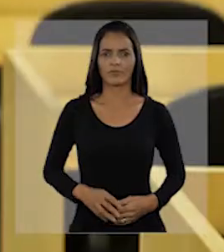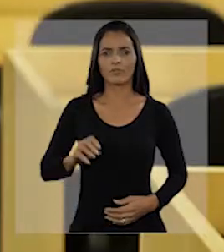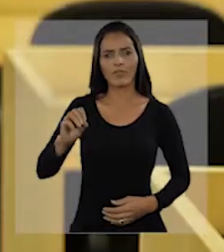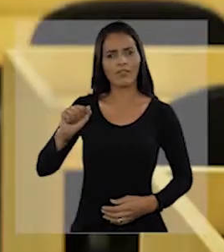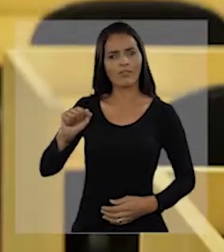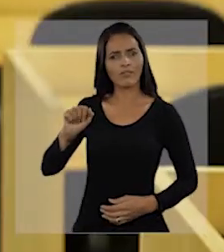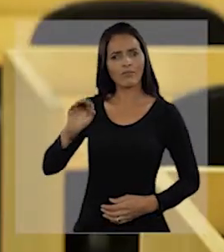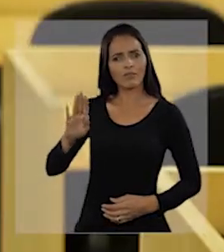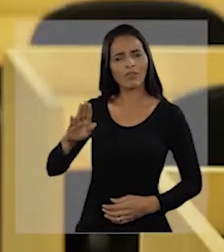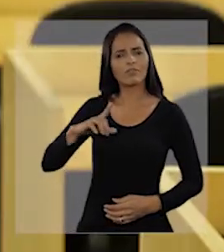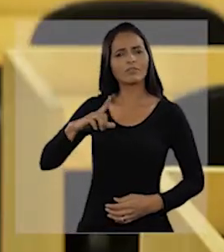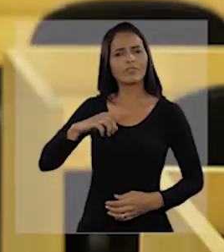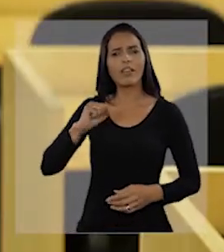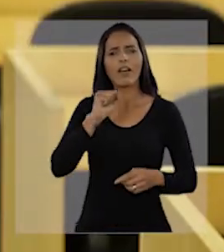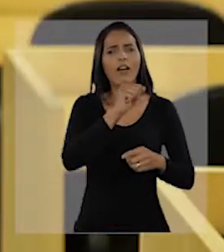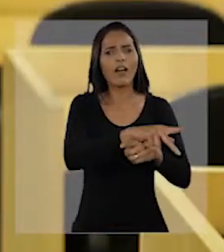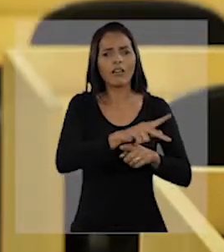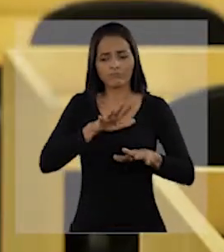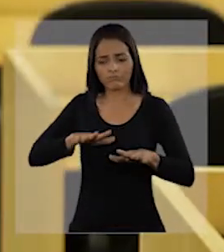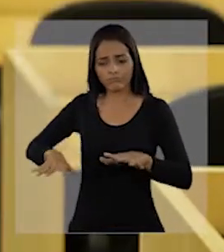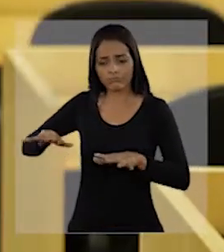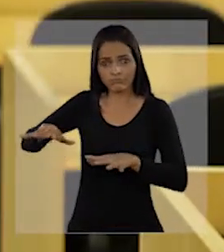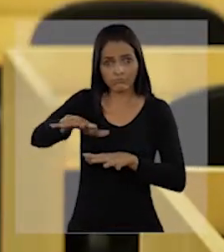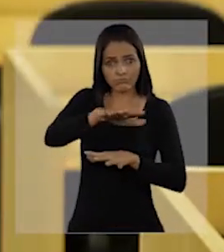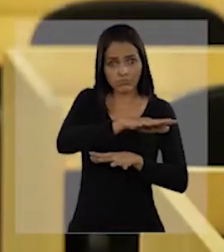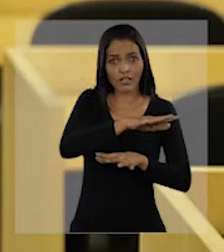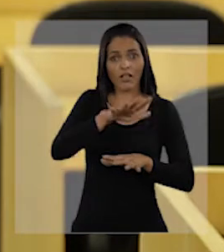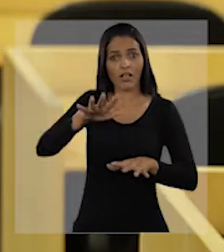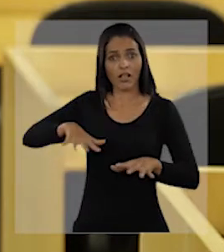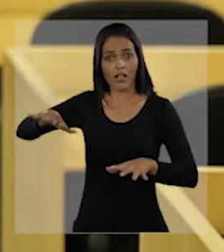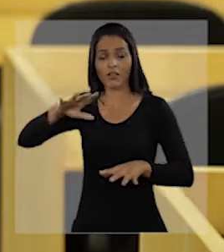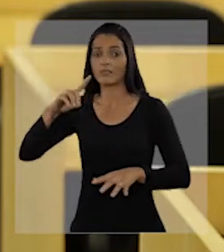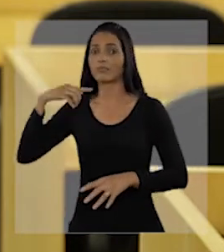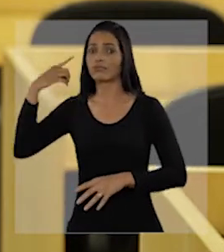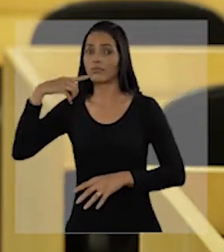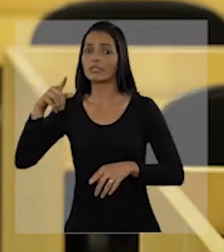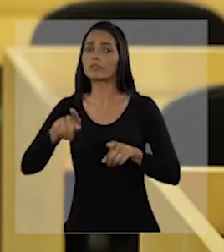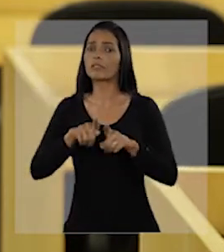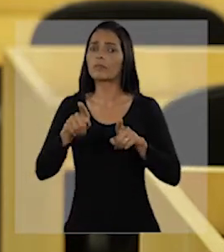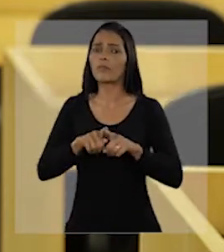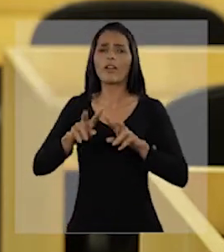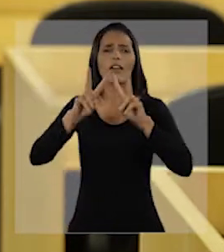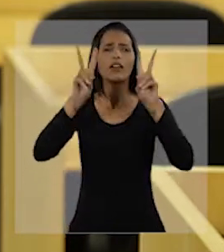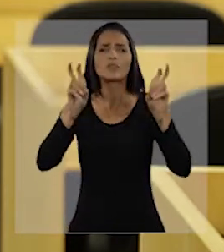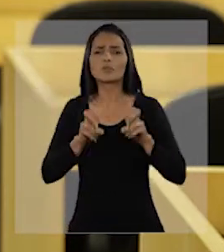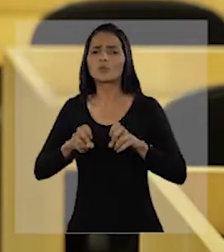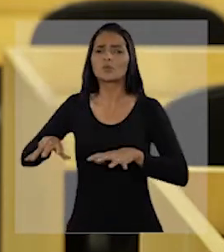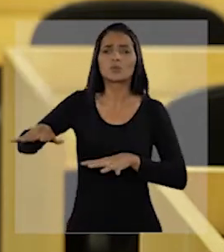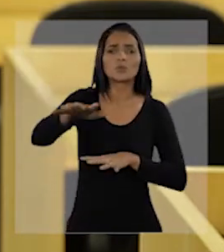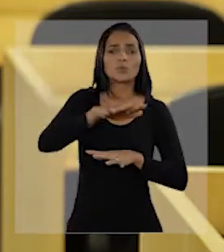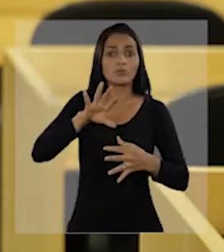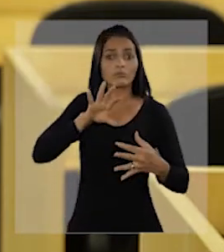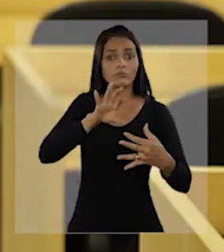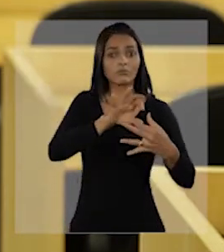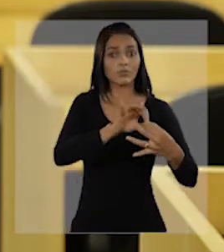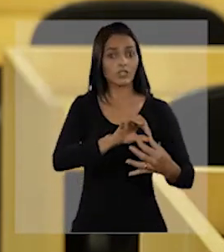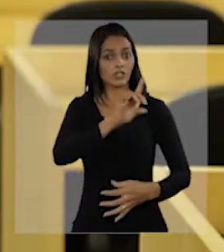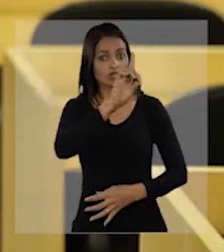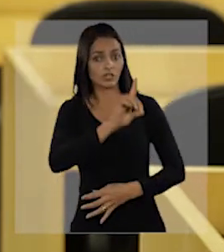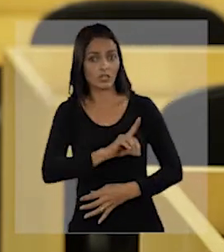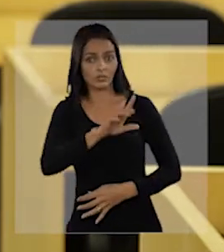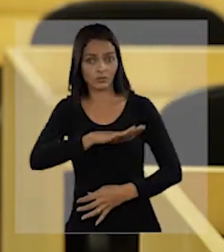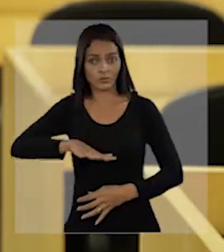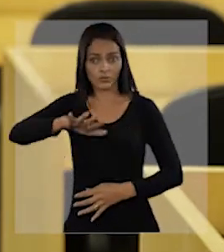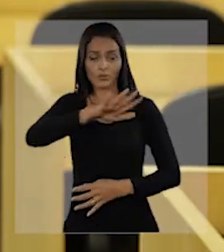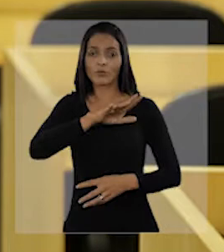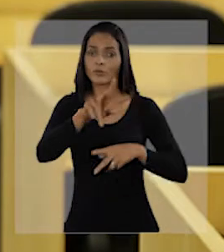A OAB tem ampla atuação não só nas causas da advocacia, mas em todos os assuntos que dizem respeito aos direitos do